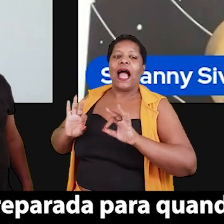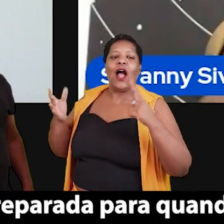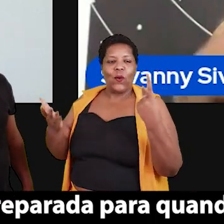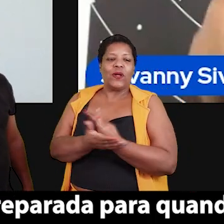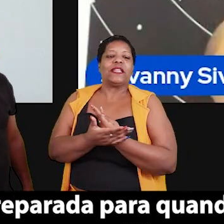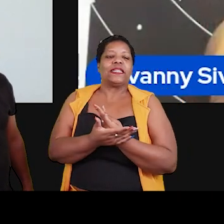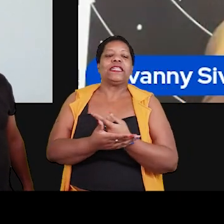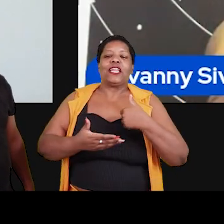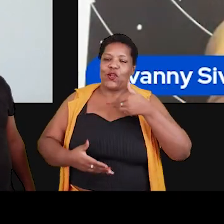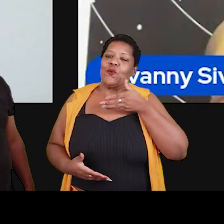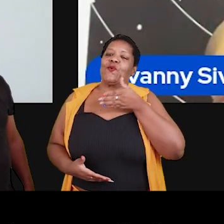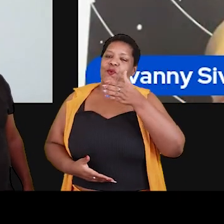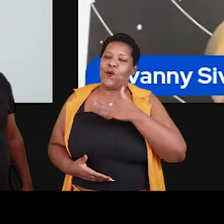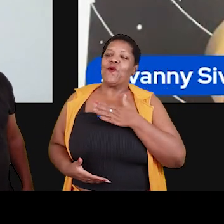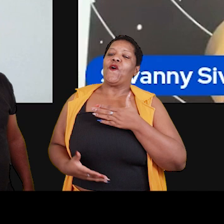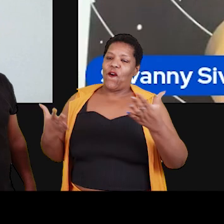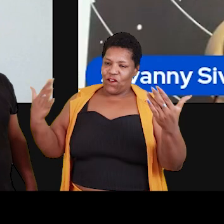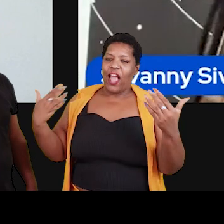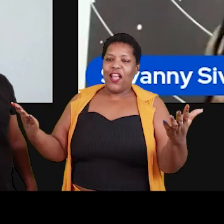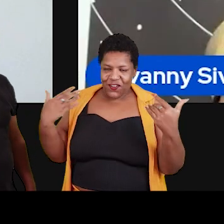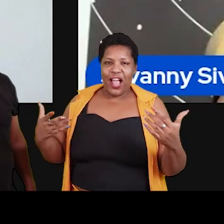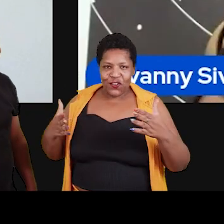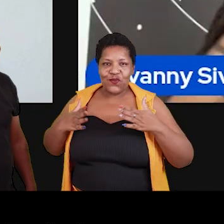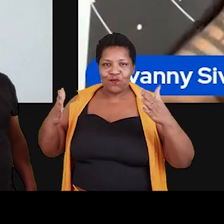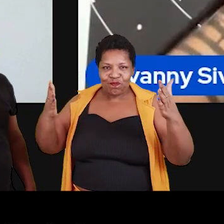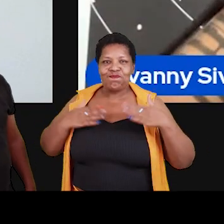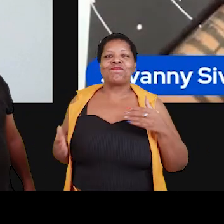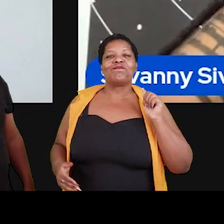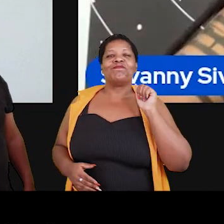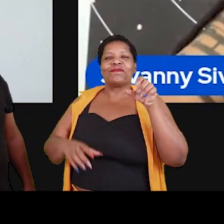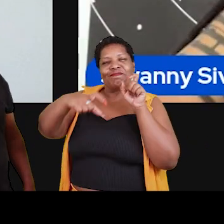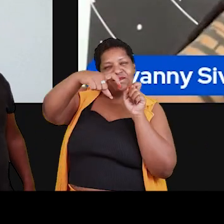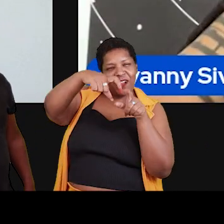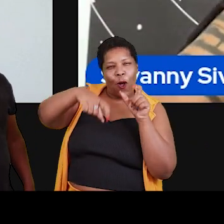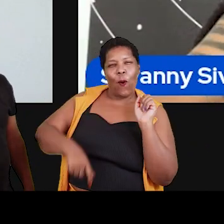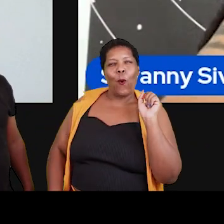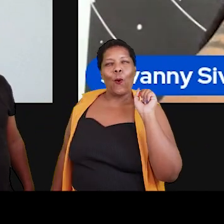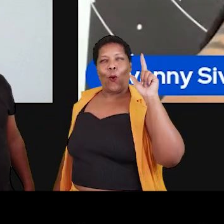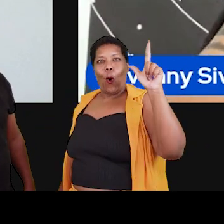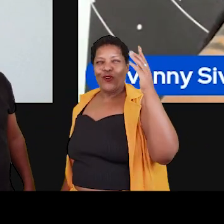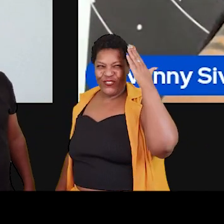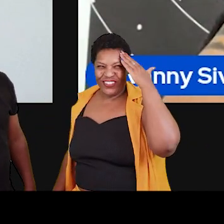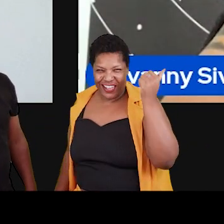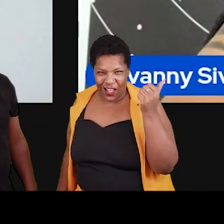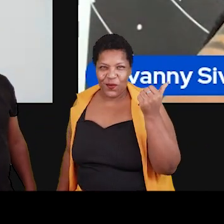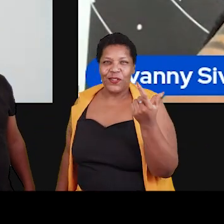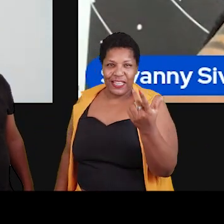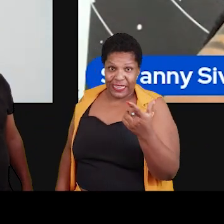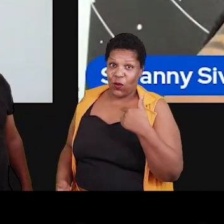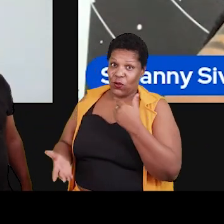rolar eu vou estar, pode, vem, aí que a mãe faz o gol, pode vir, sabe? Então isso para quem